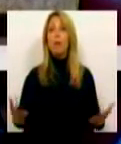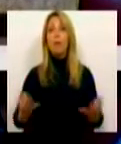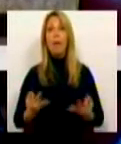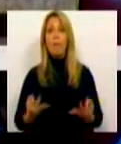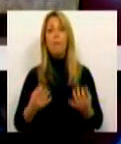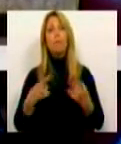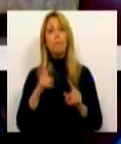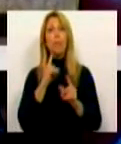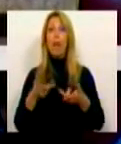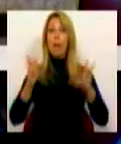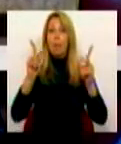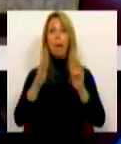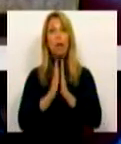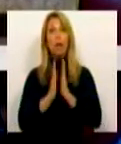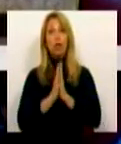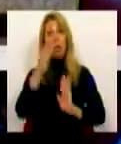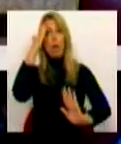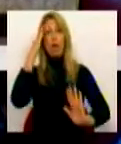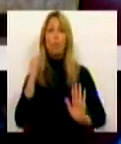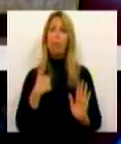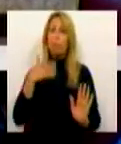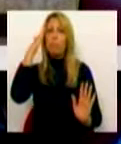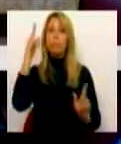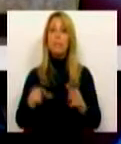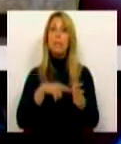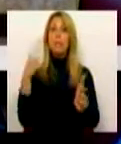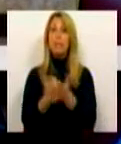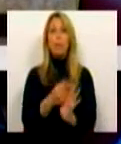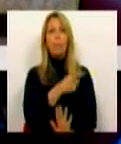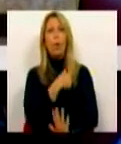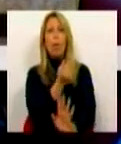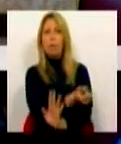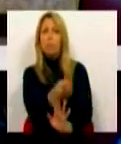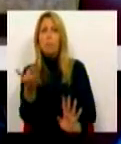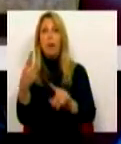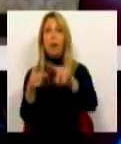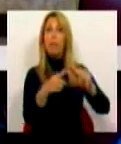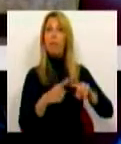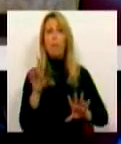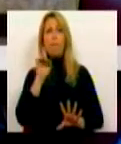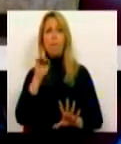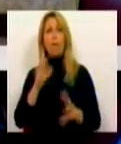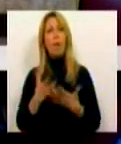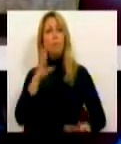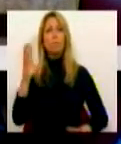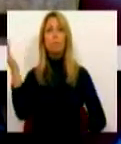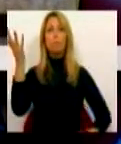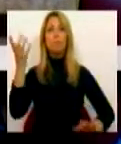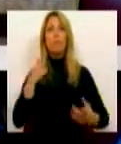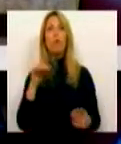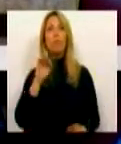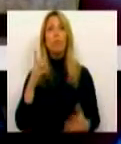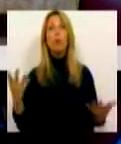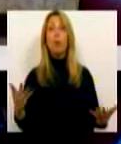Religiosa, porque sempre entendeu o pluralismo como um valor maior. O seu exemplo de tolerância ajudou o país a